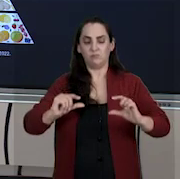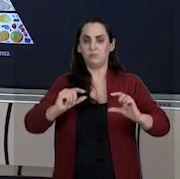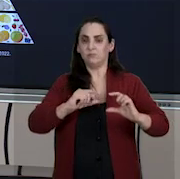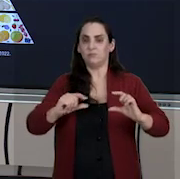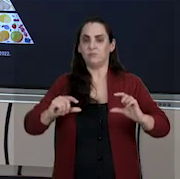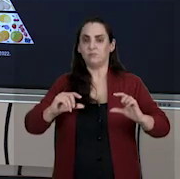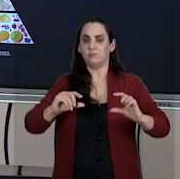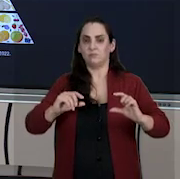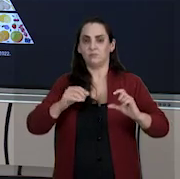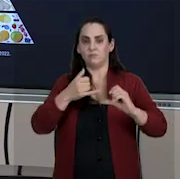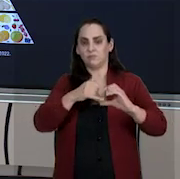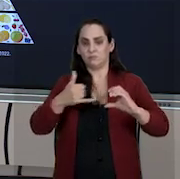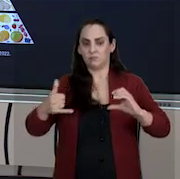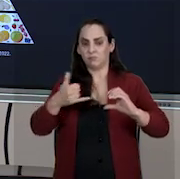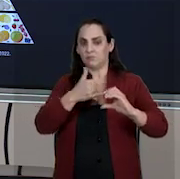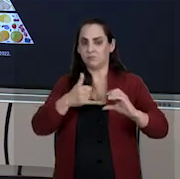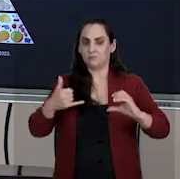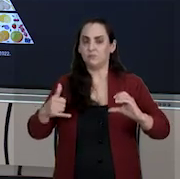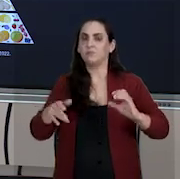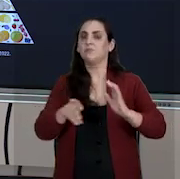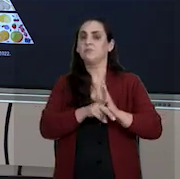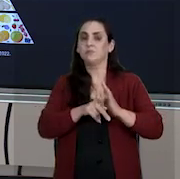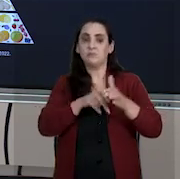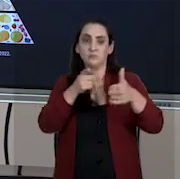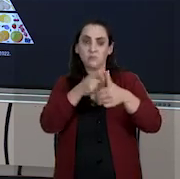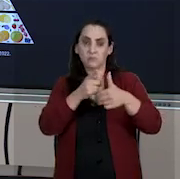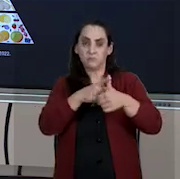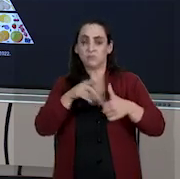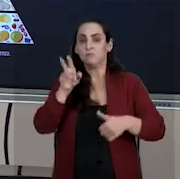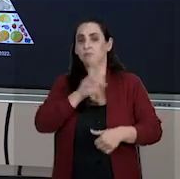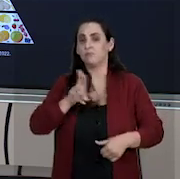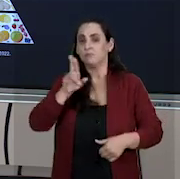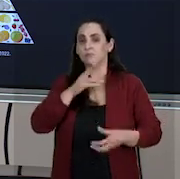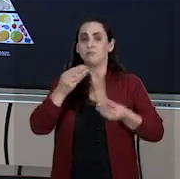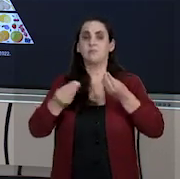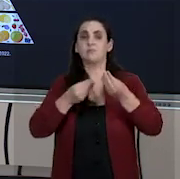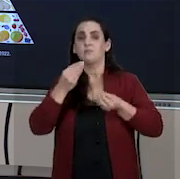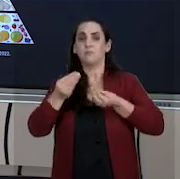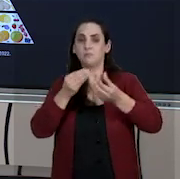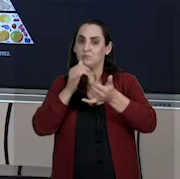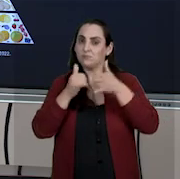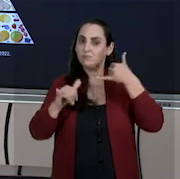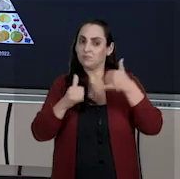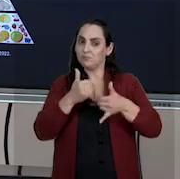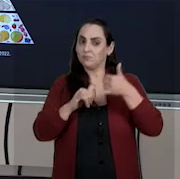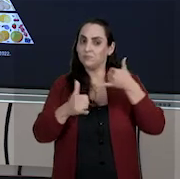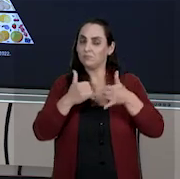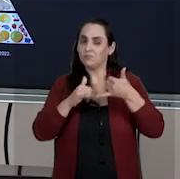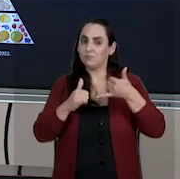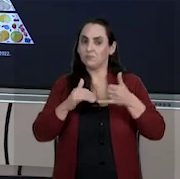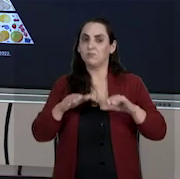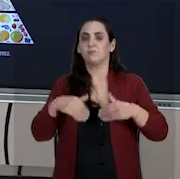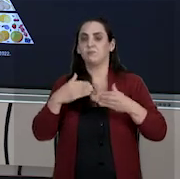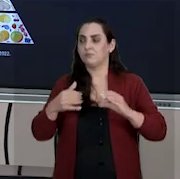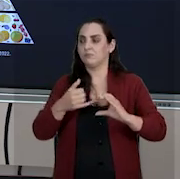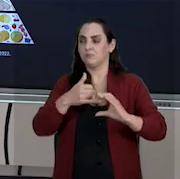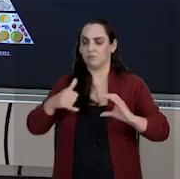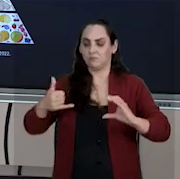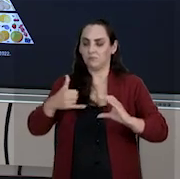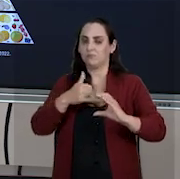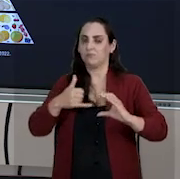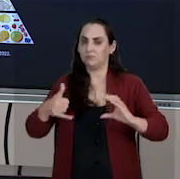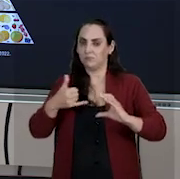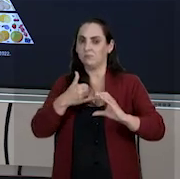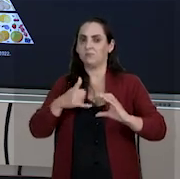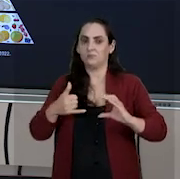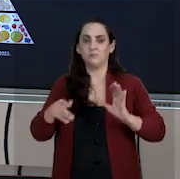os primeiros a serem utilizados pelo nosso corpo como fonte de energia. Então, carboidrato é combustível